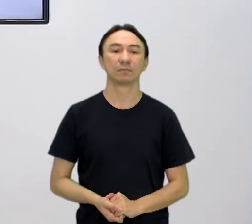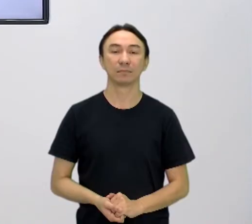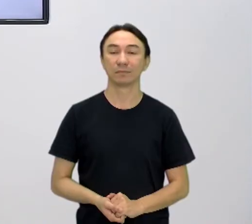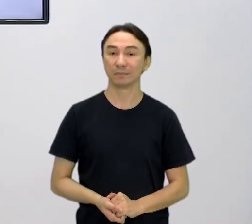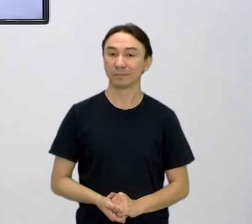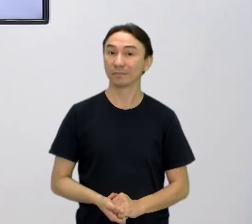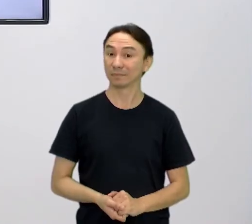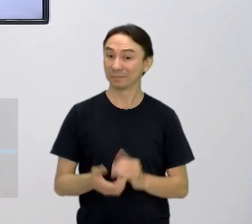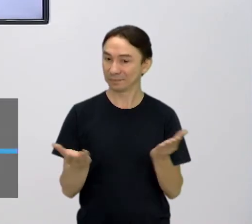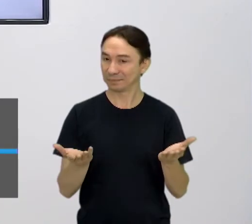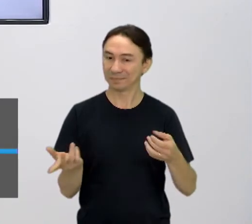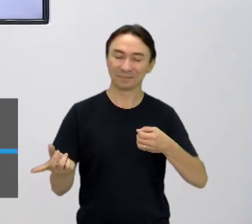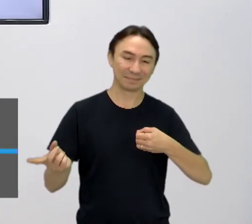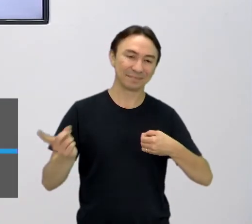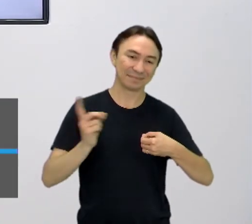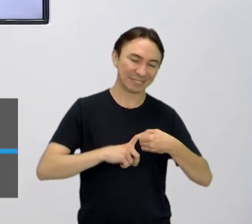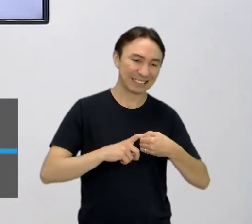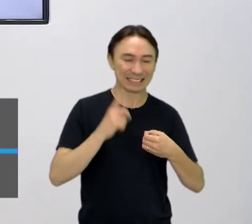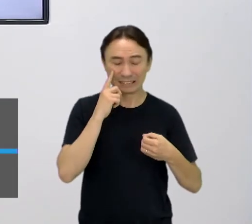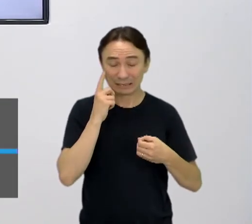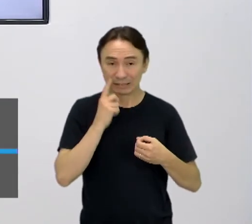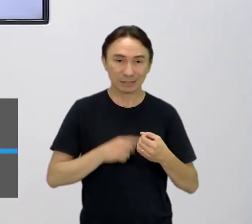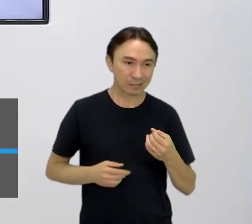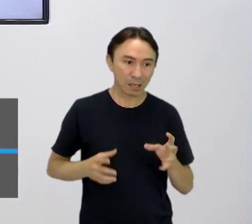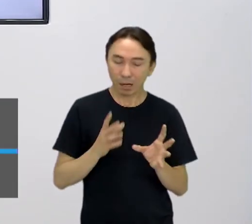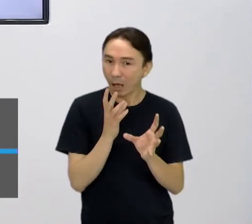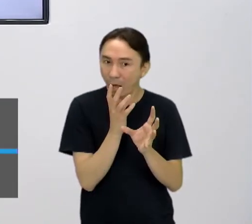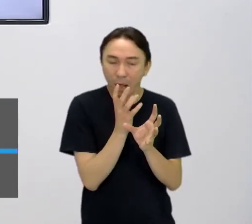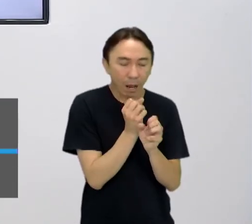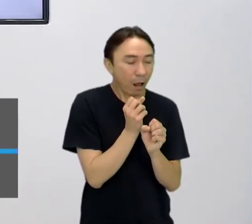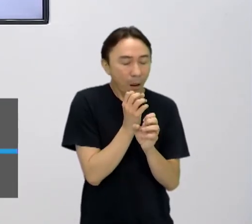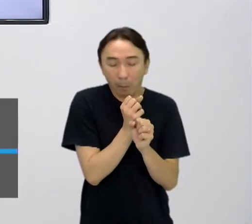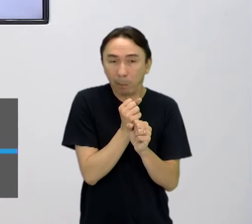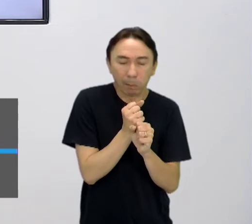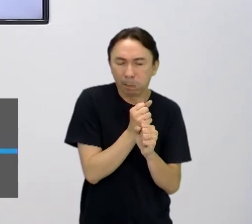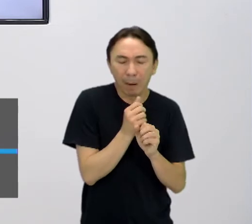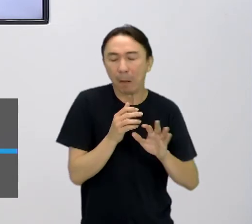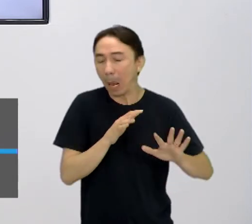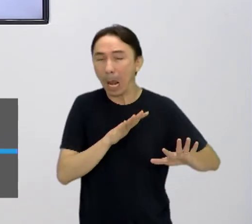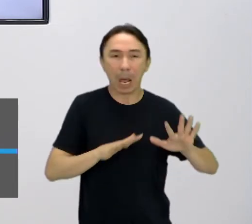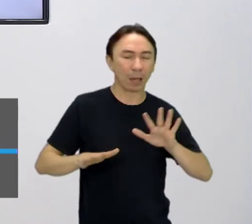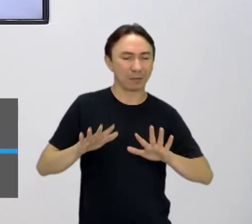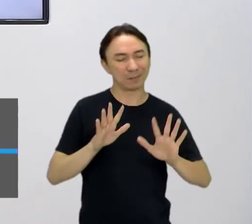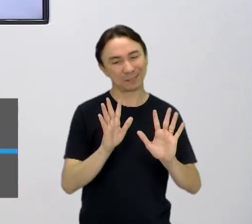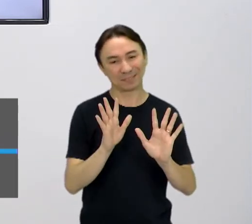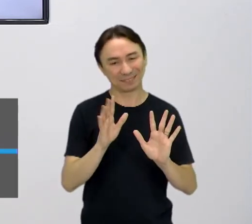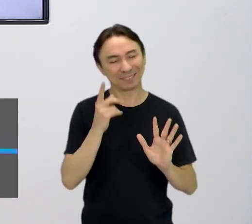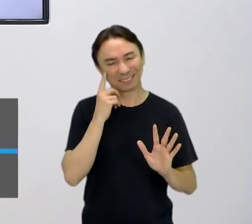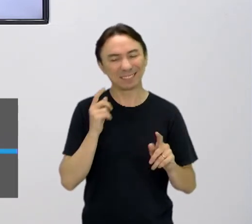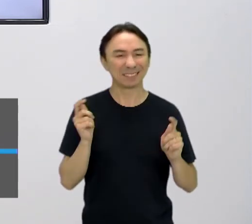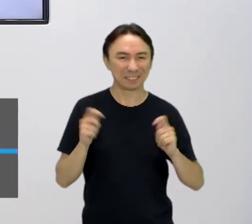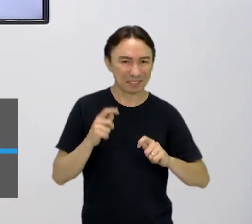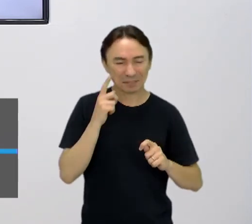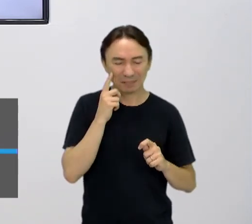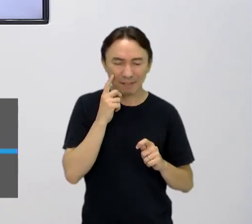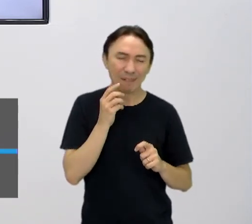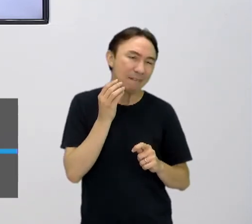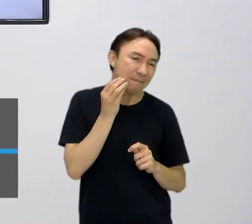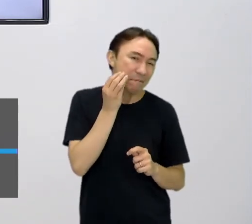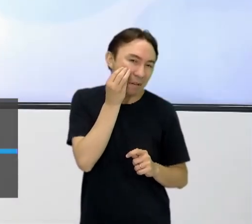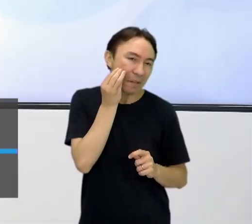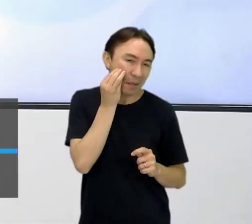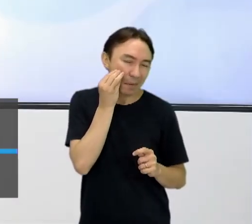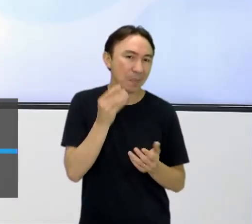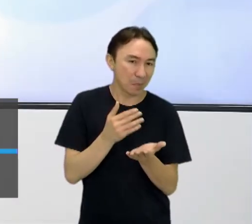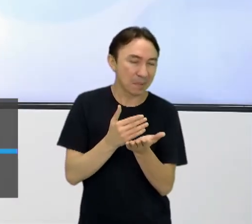Retornamos aqui, não dá para fazer milagre, cálculos mirabolantes, mas pelo menos dá para ter uma ideia e montar pelo menos o comecinho aí da proposta de